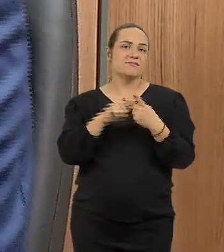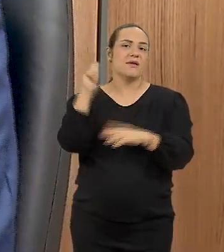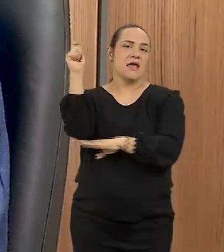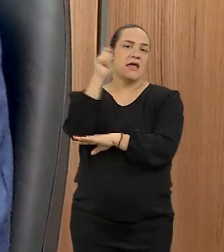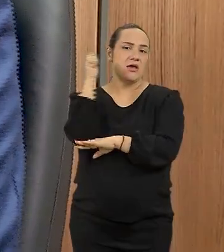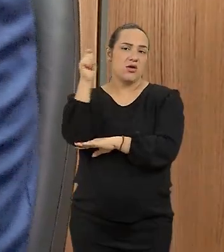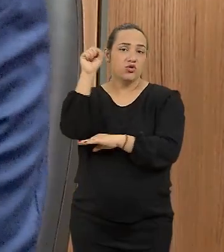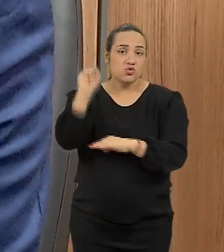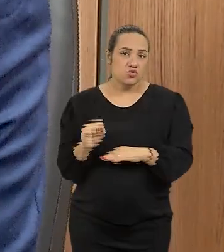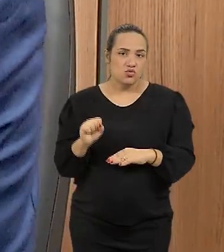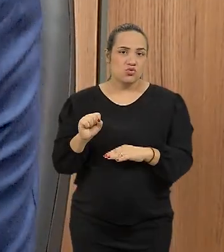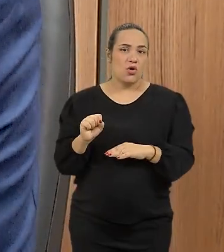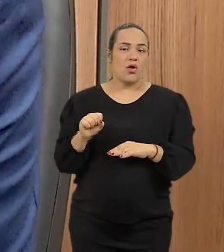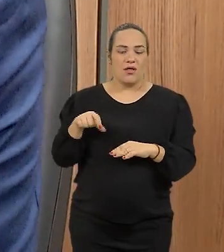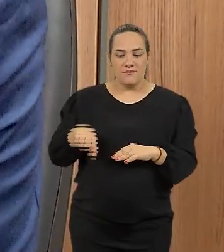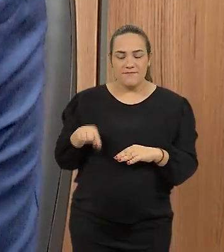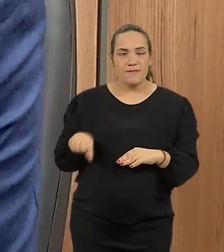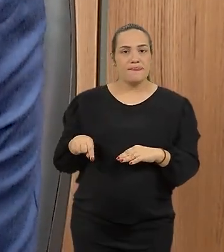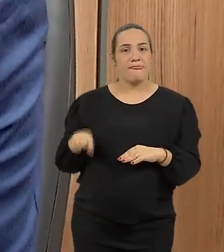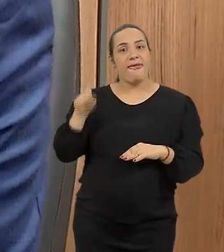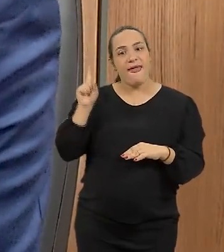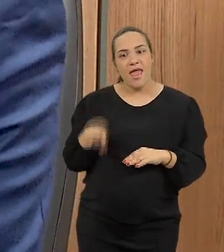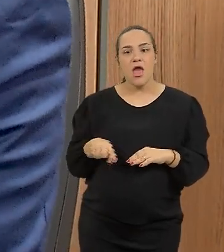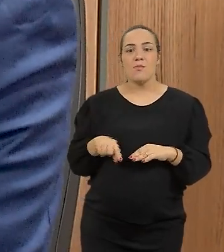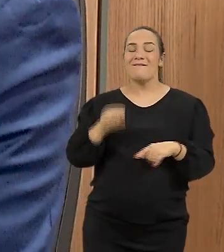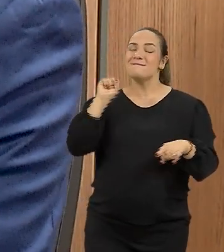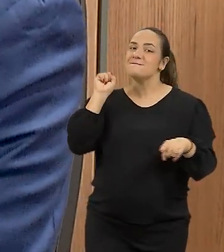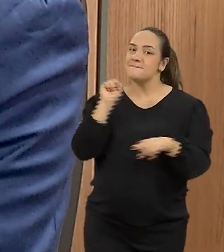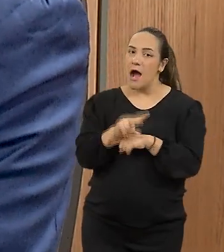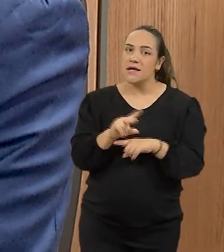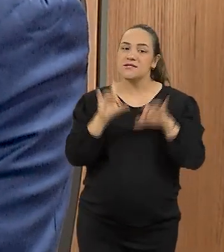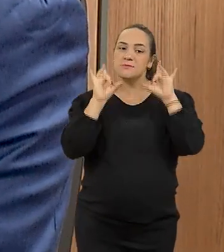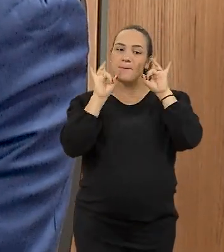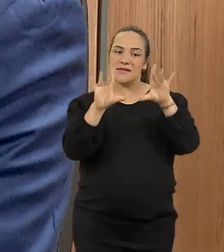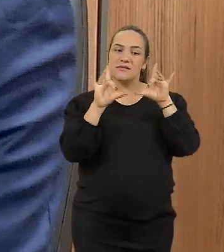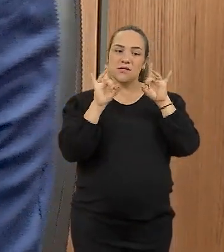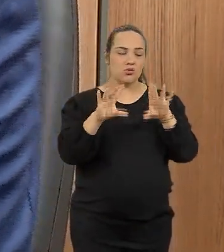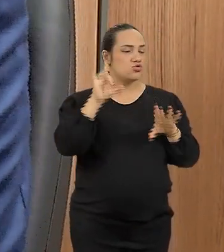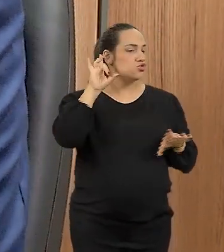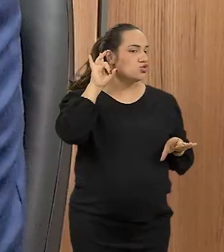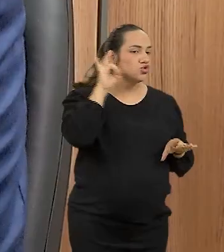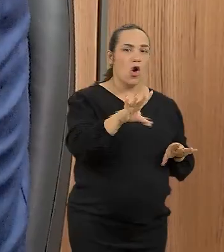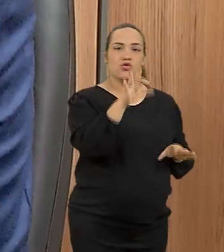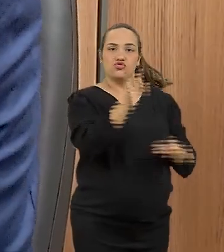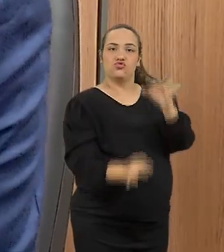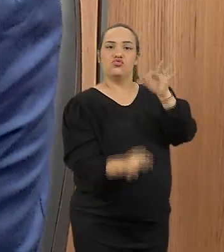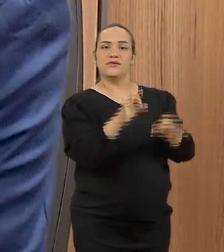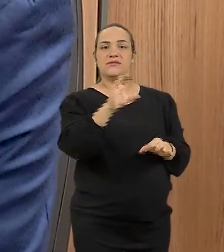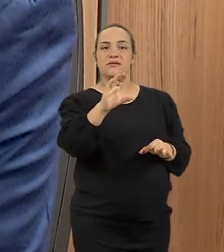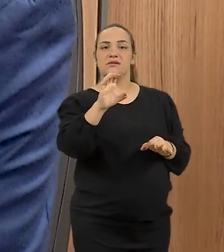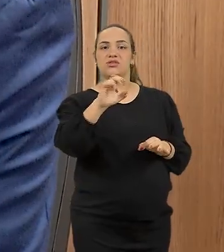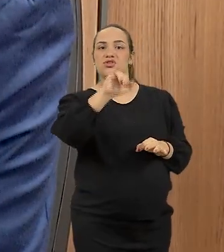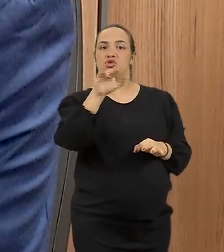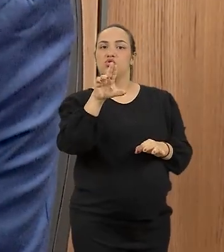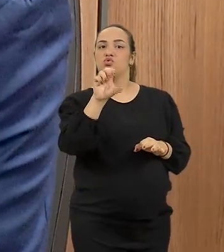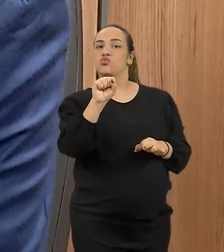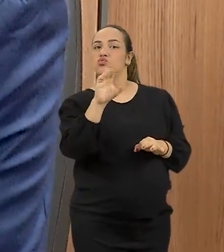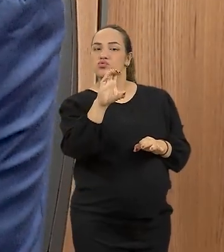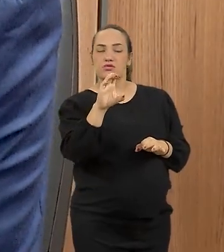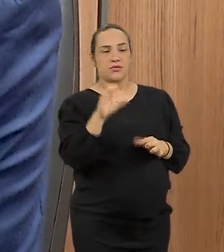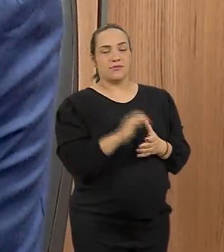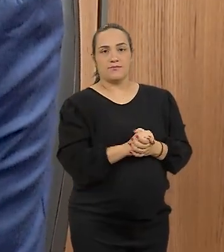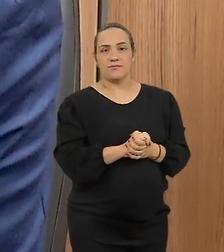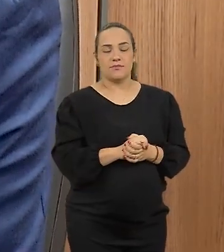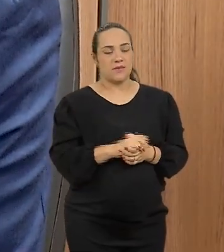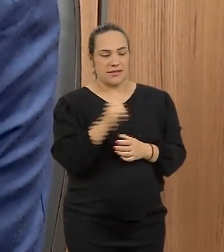Goiás, Rio Grande do Sul, em que há um cargo. O juiz diretor que coordena o sejusque, ele é juiz só do sejusque. E lá